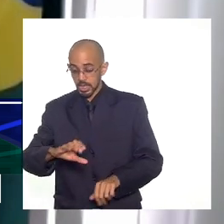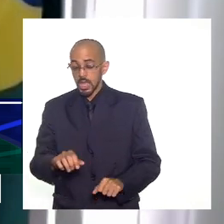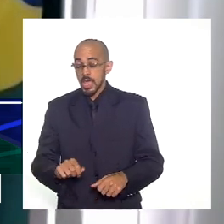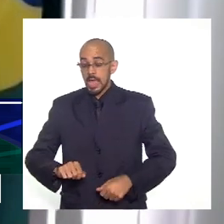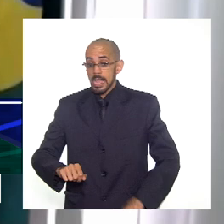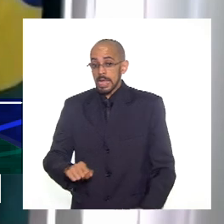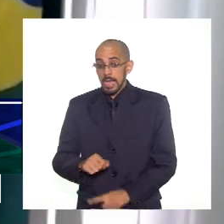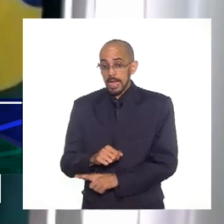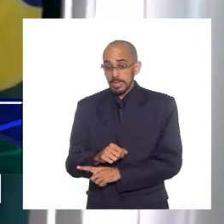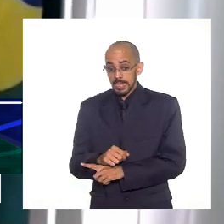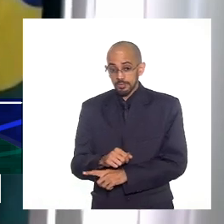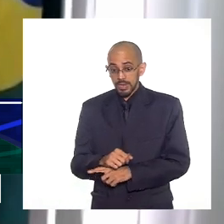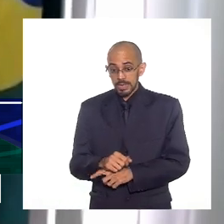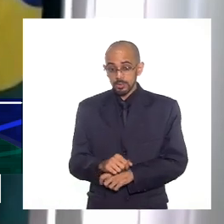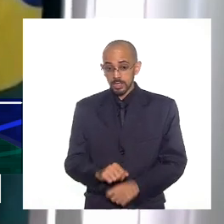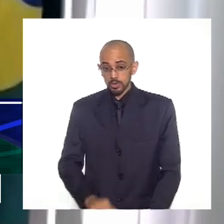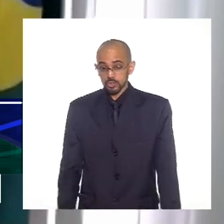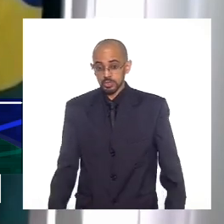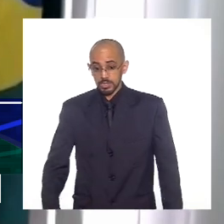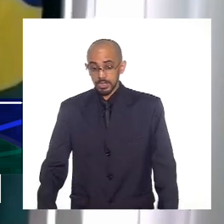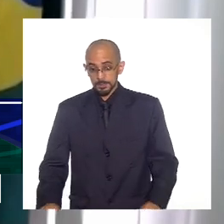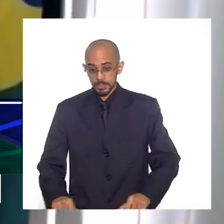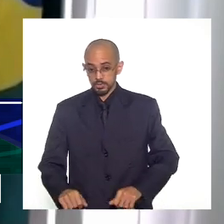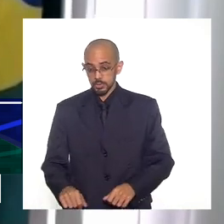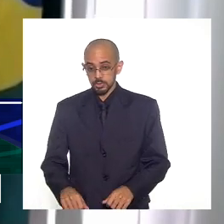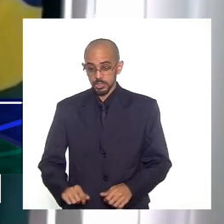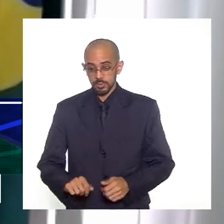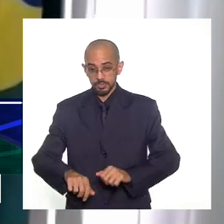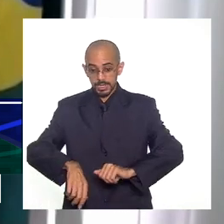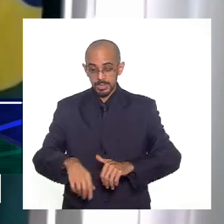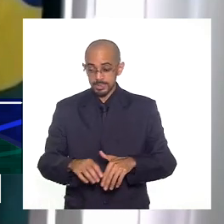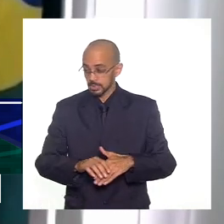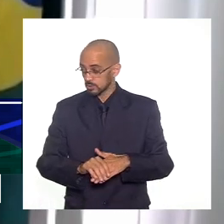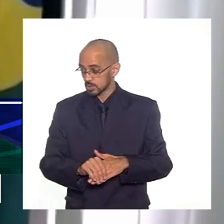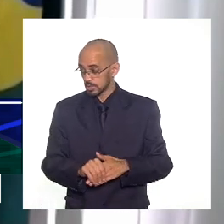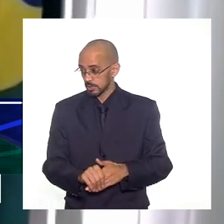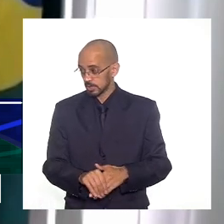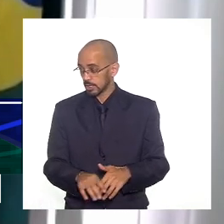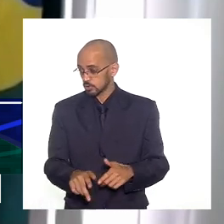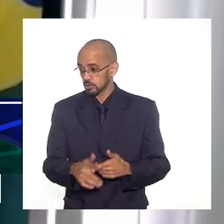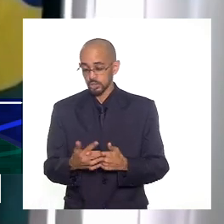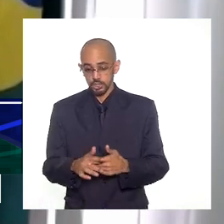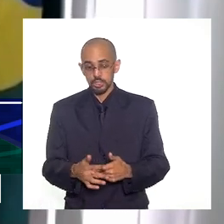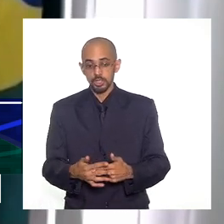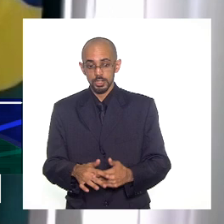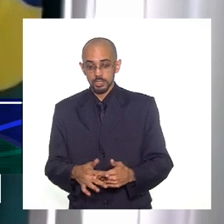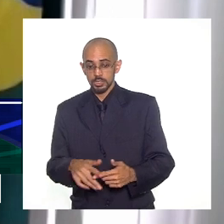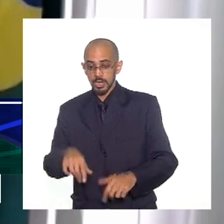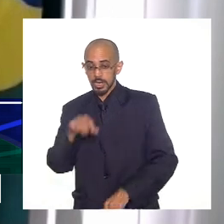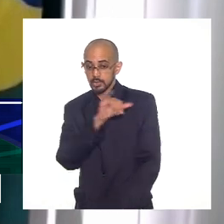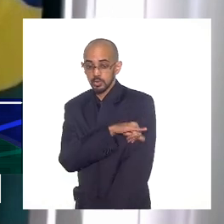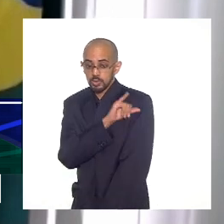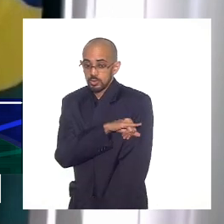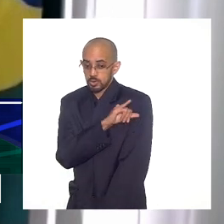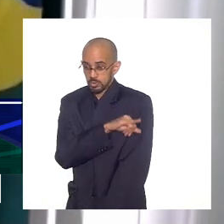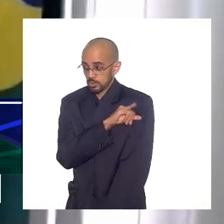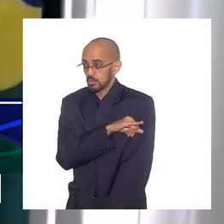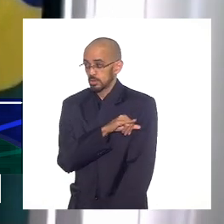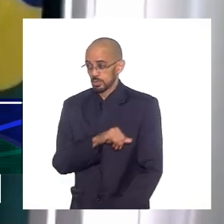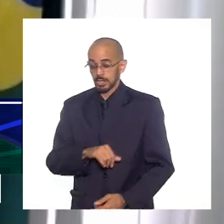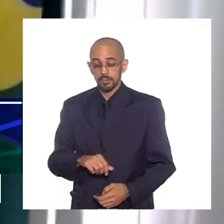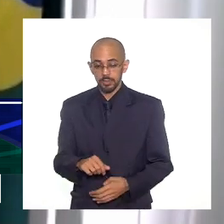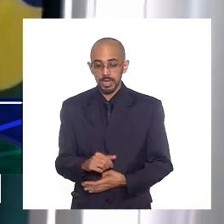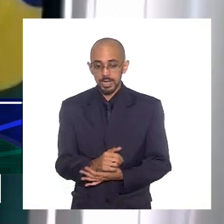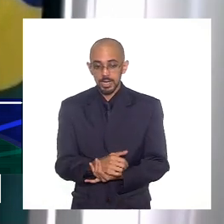opinião, é um desmonte do Estado brasileiro, porque desmonta o serviço público do Brasil. E aqui no Rio de Janeiro, aliás, teve um novo artigo de